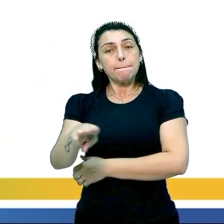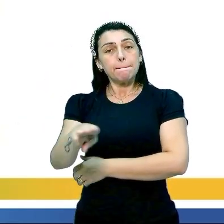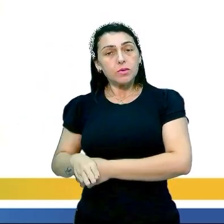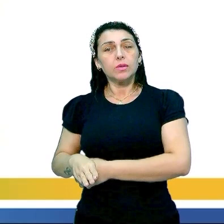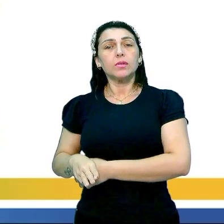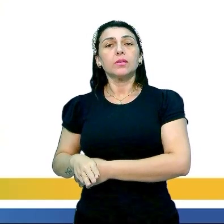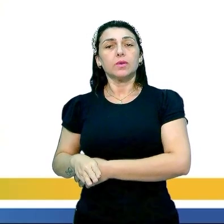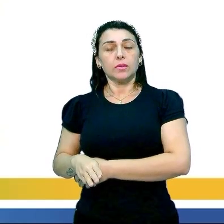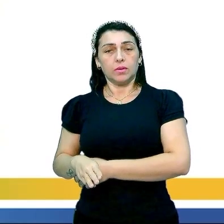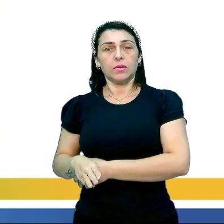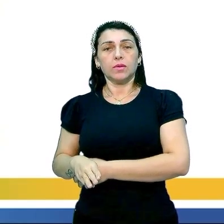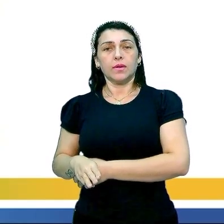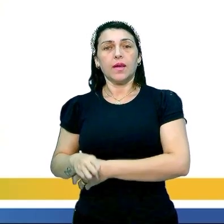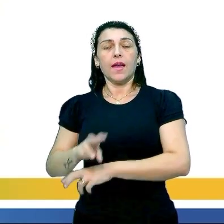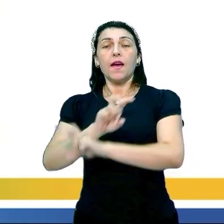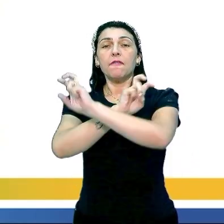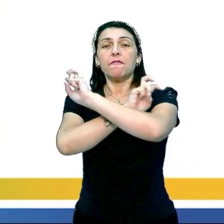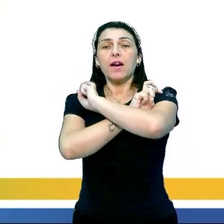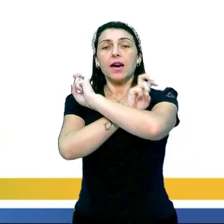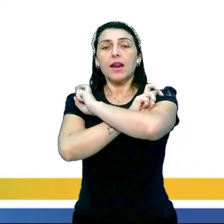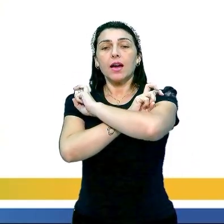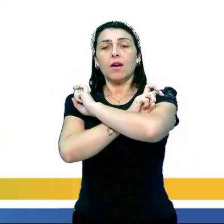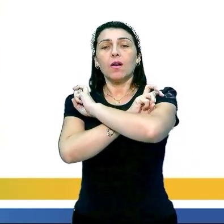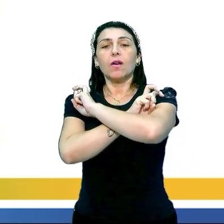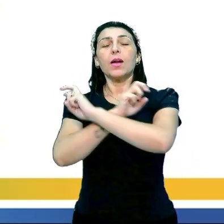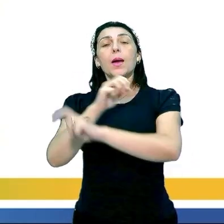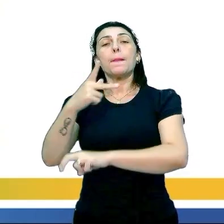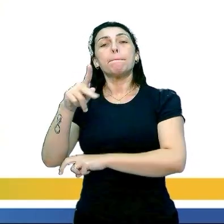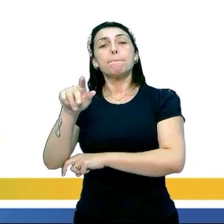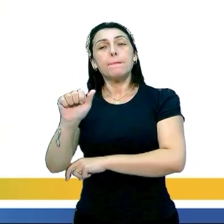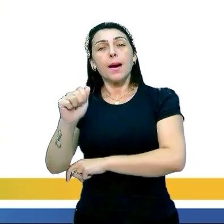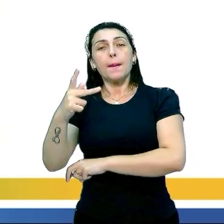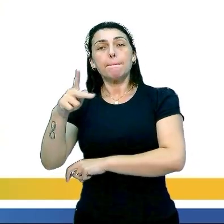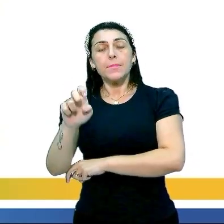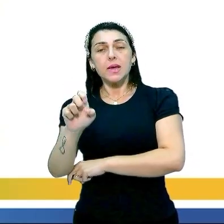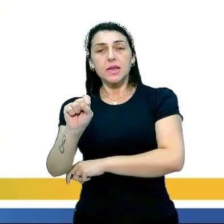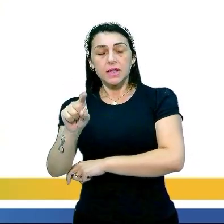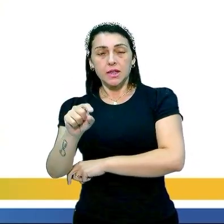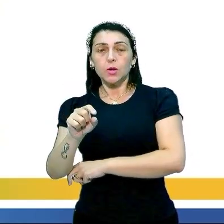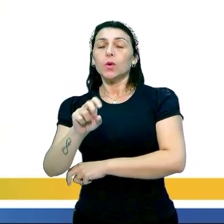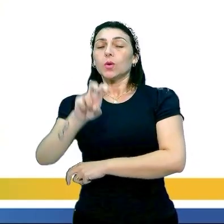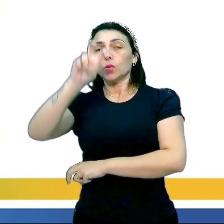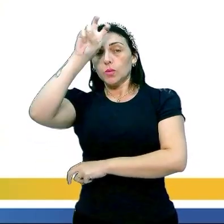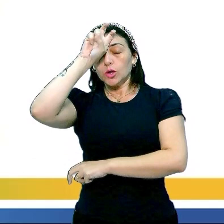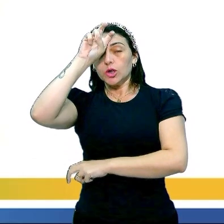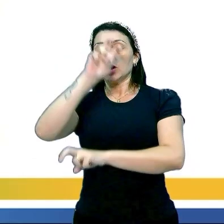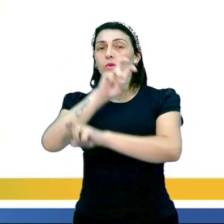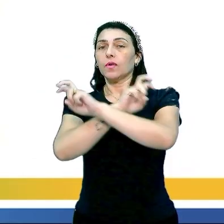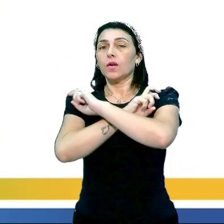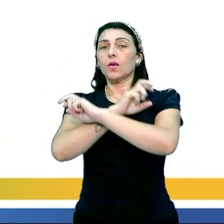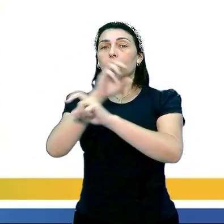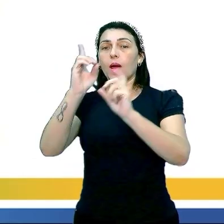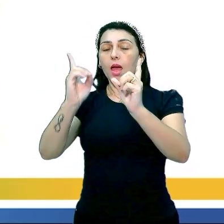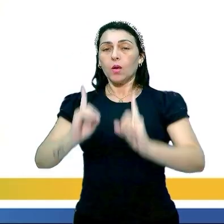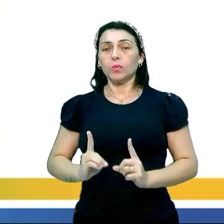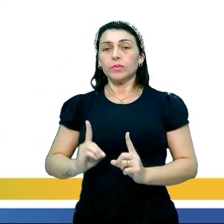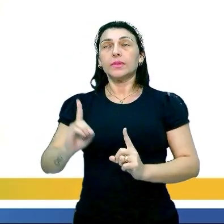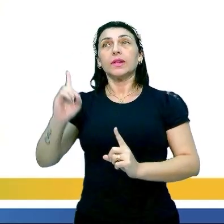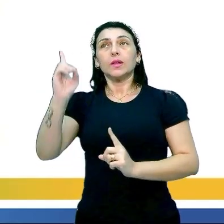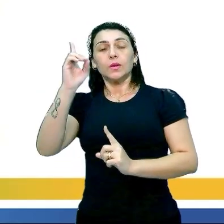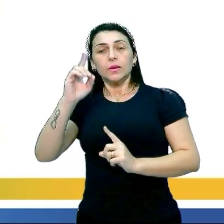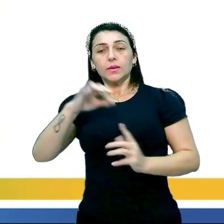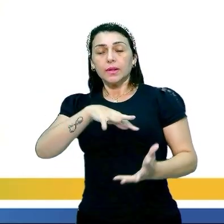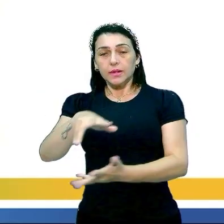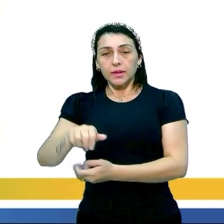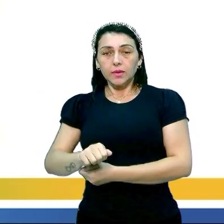o patesi, também chamado de Lugal. No Egito, o faraó era considerado um deus na terra e na